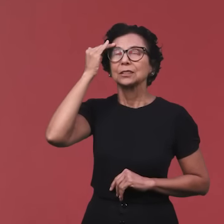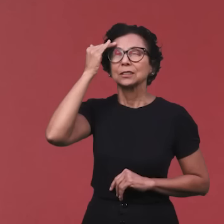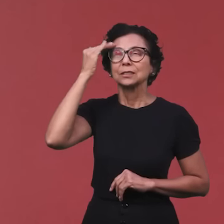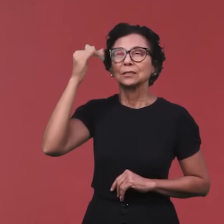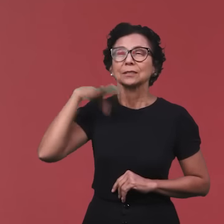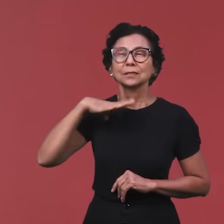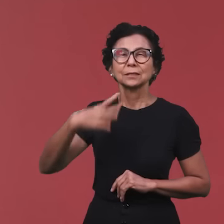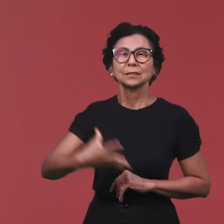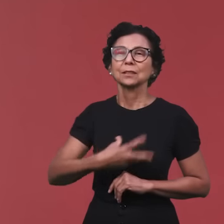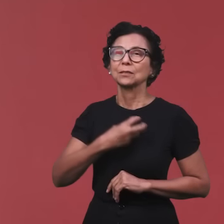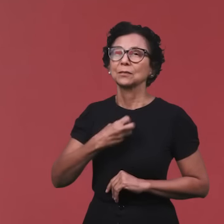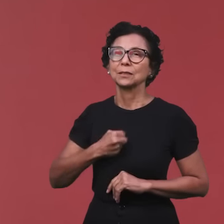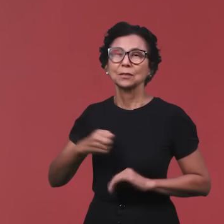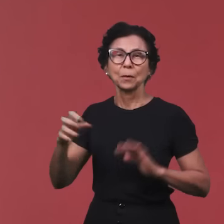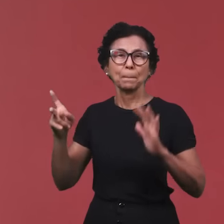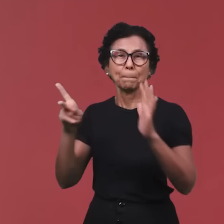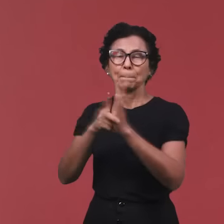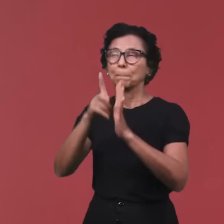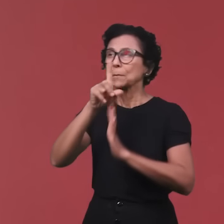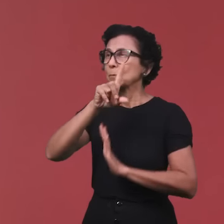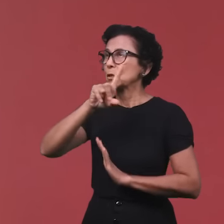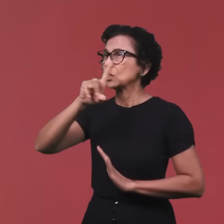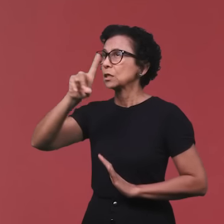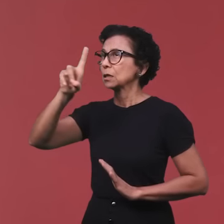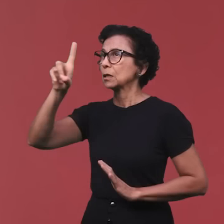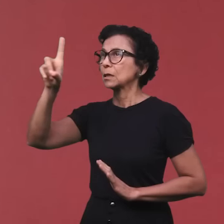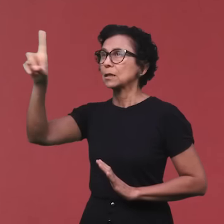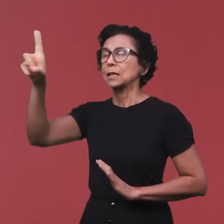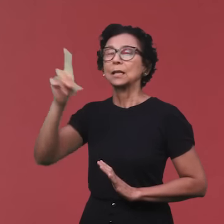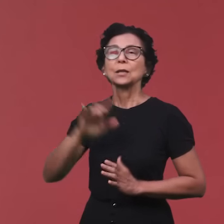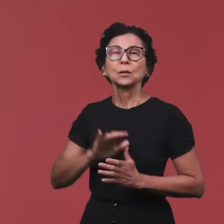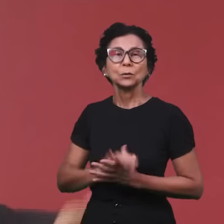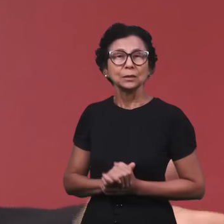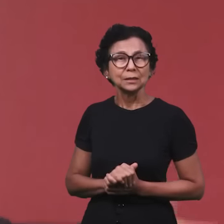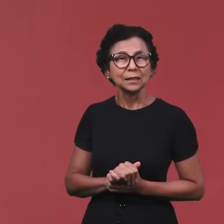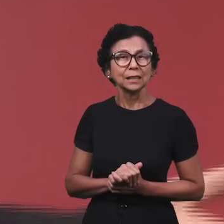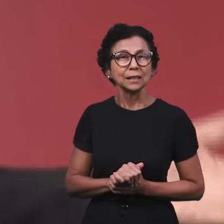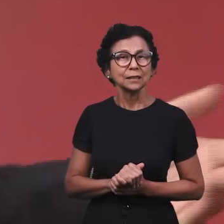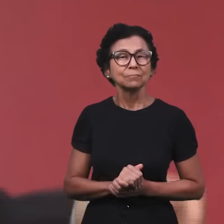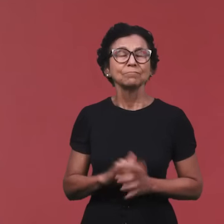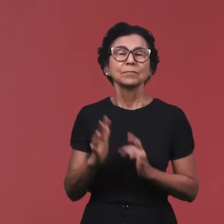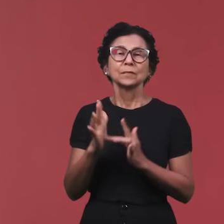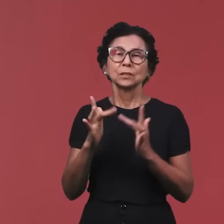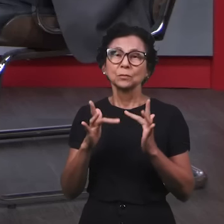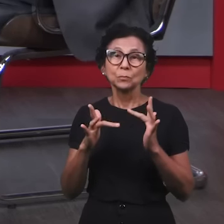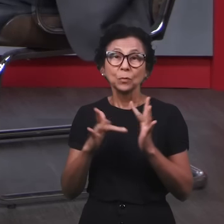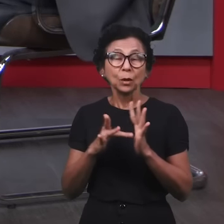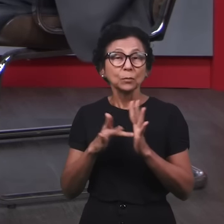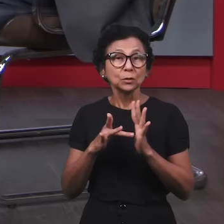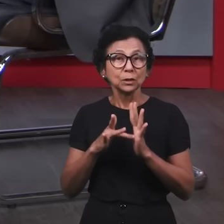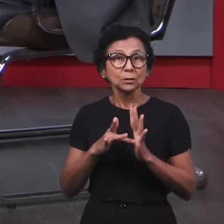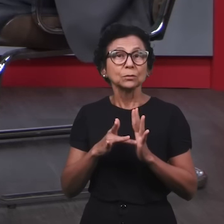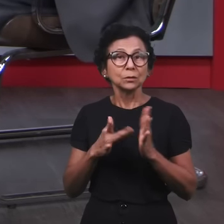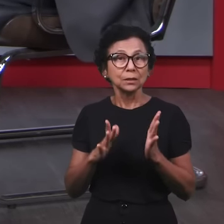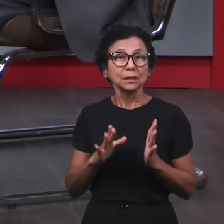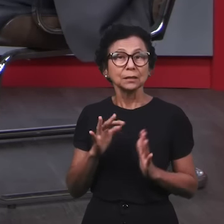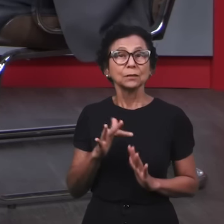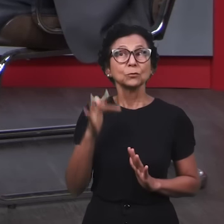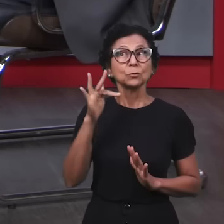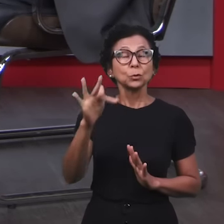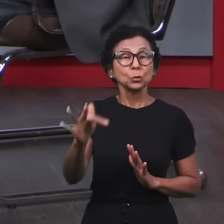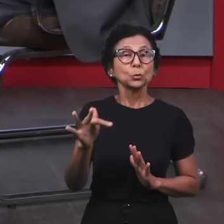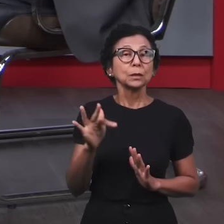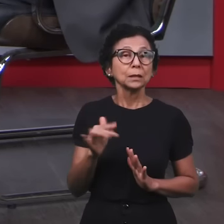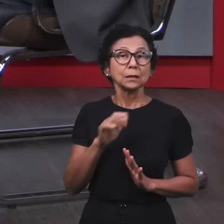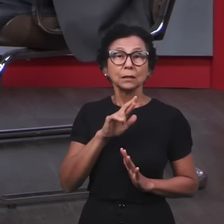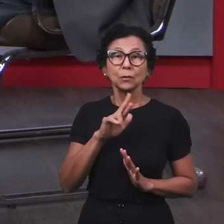graça de Deus, é favor de Deus, exatamente. É aquele que se deu em nosso lugar, aquele que remiu e nos tirou. Que coisa extraordinária. Então, porque eu sei que o meu